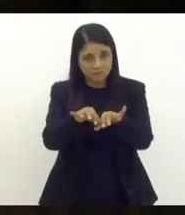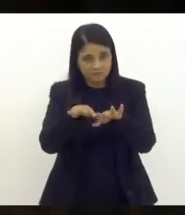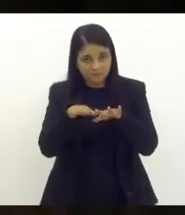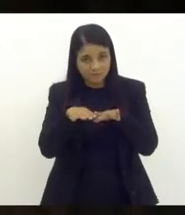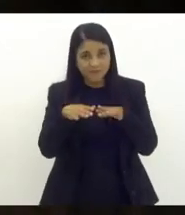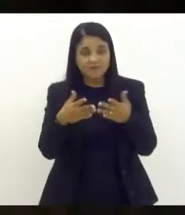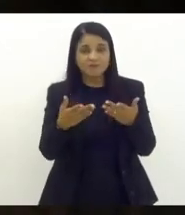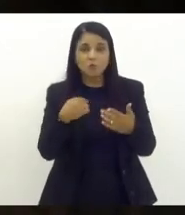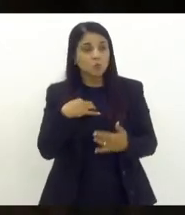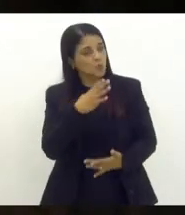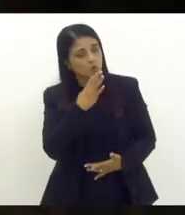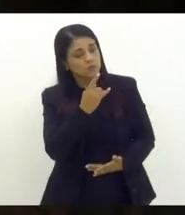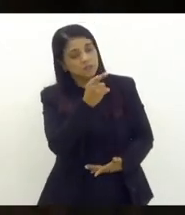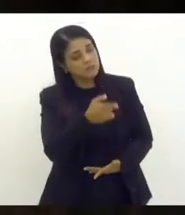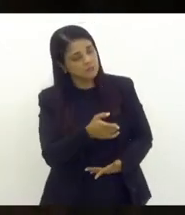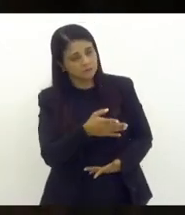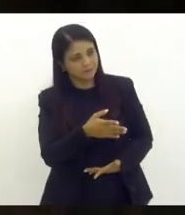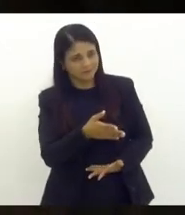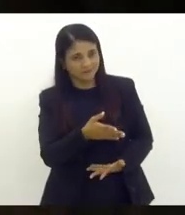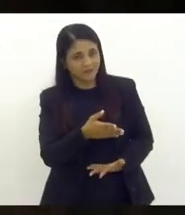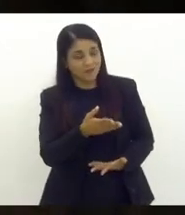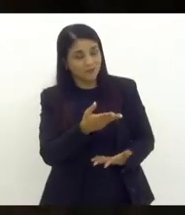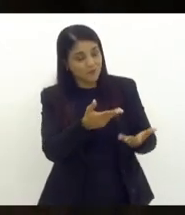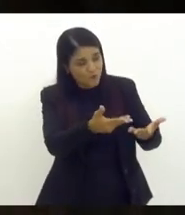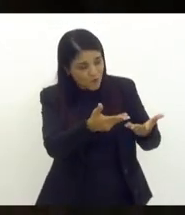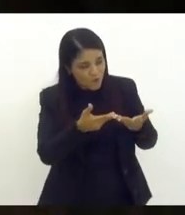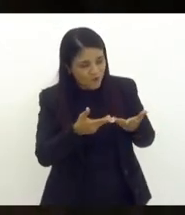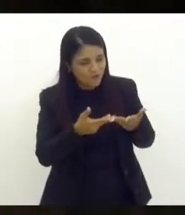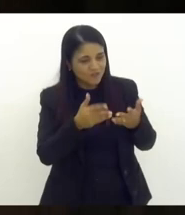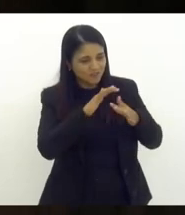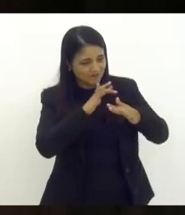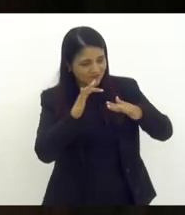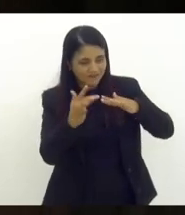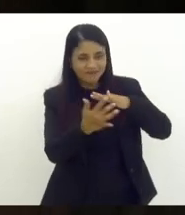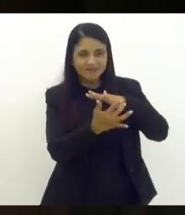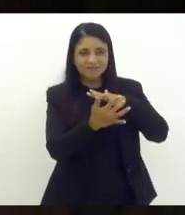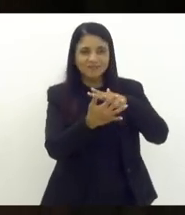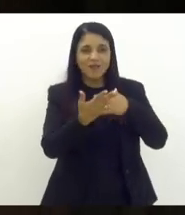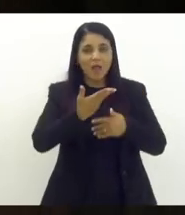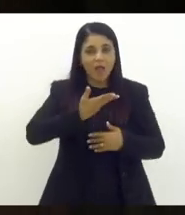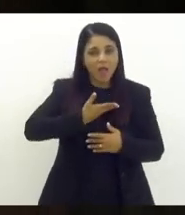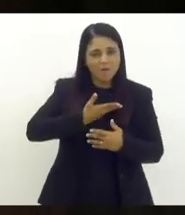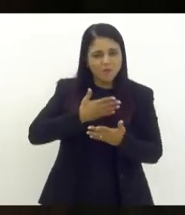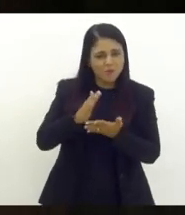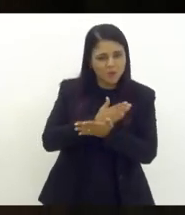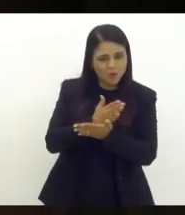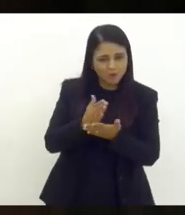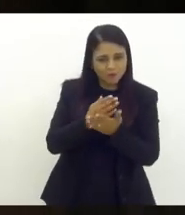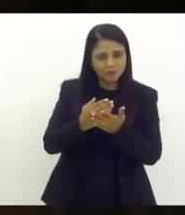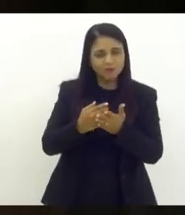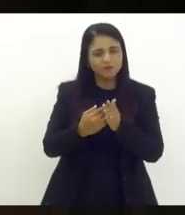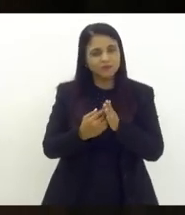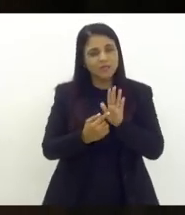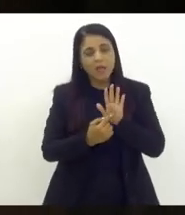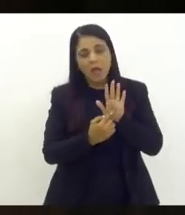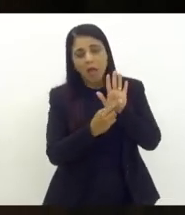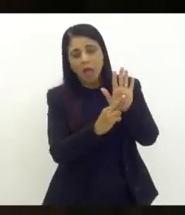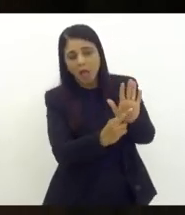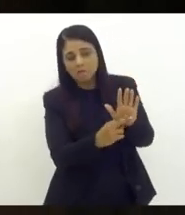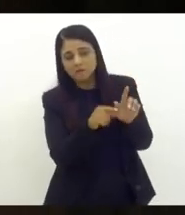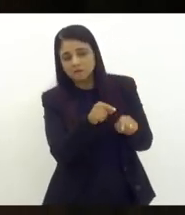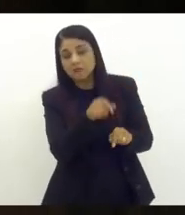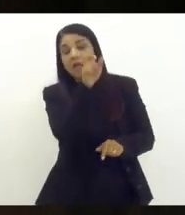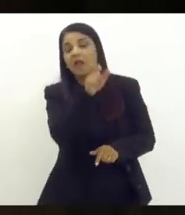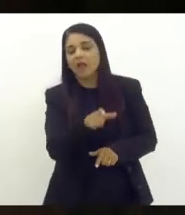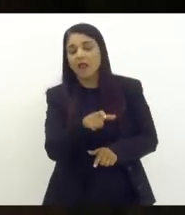não lhe conhecia mas diante do convite que nós fizemos nas redes sociais alguns amigos que nós apresentamos Quem era de fato a